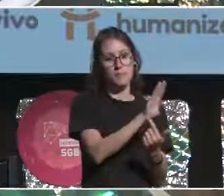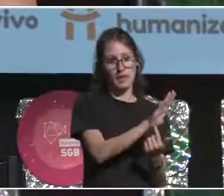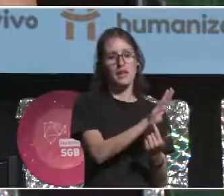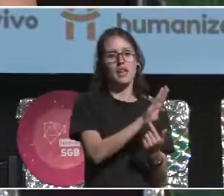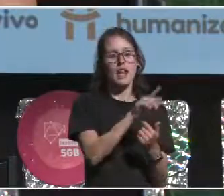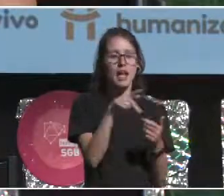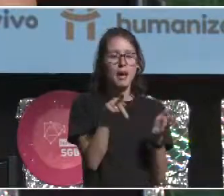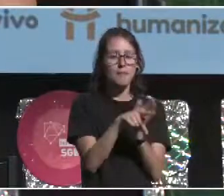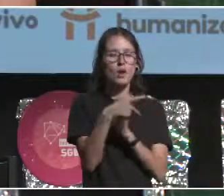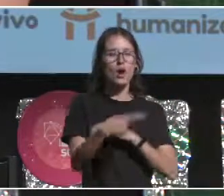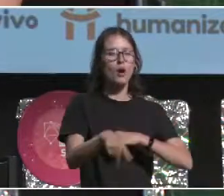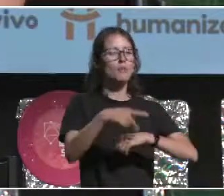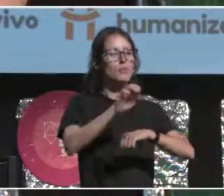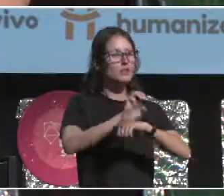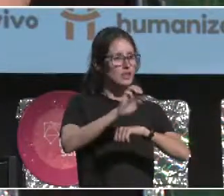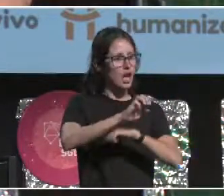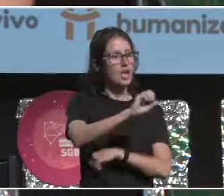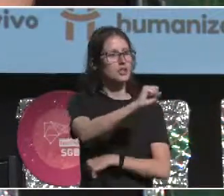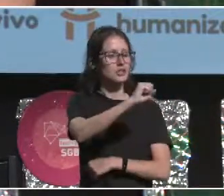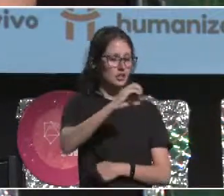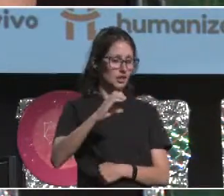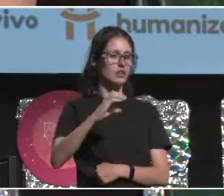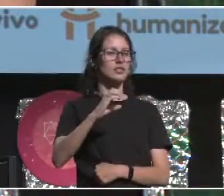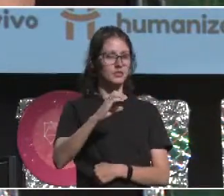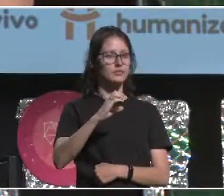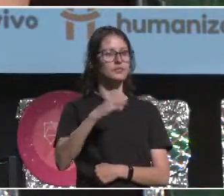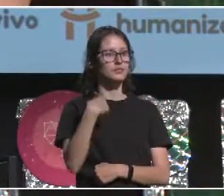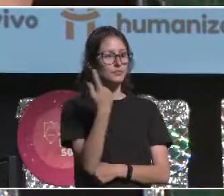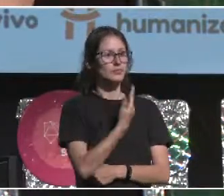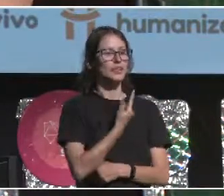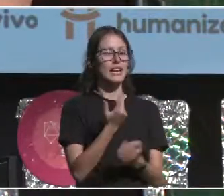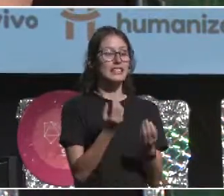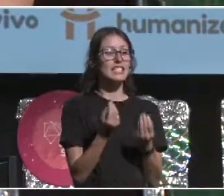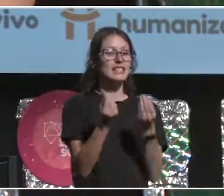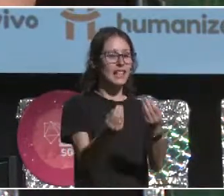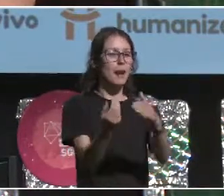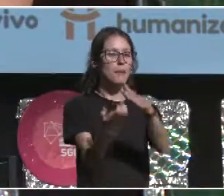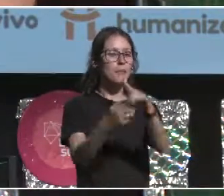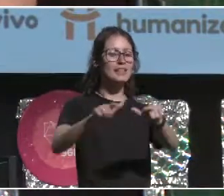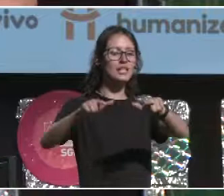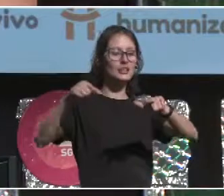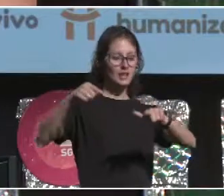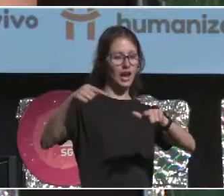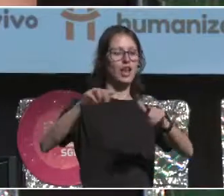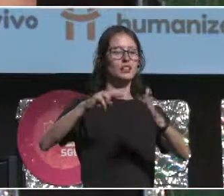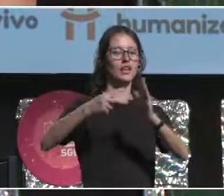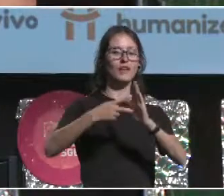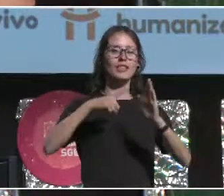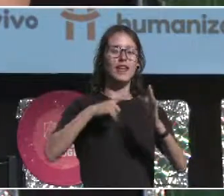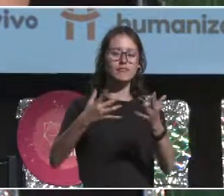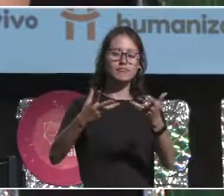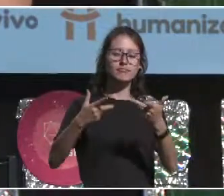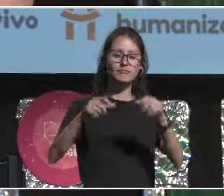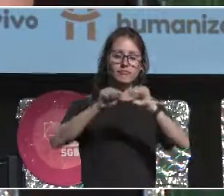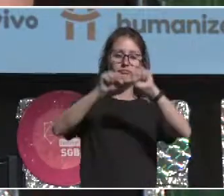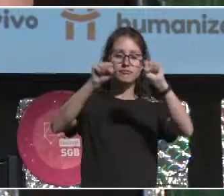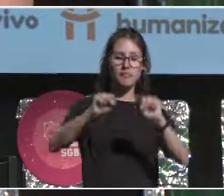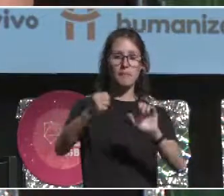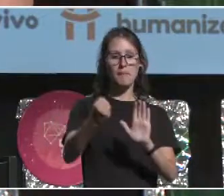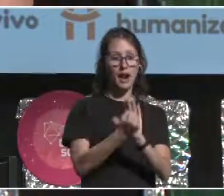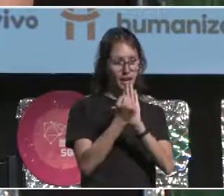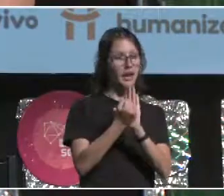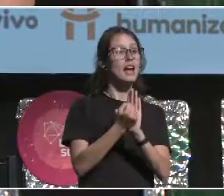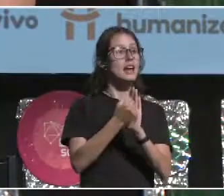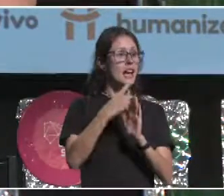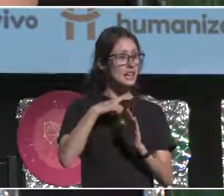estado de Santa Catarina. Então, a gente tem hoje no mundo 3.000 empresas B certificadas em mais de 70